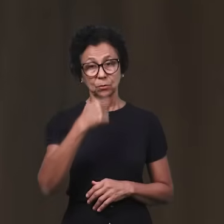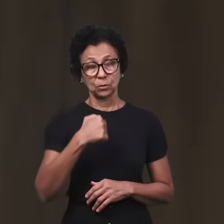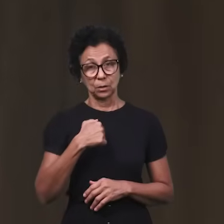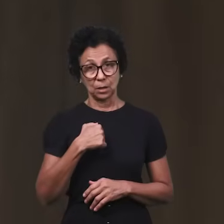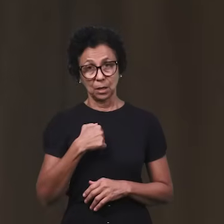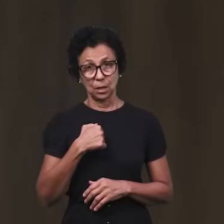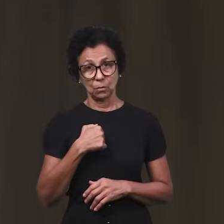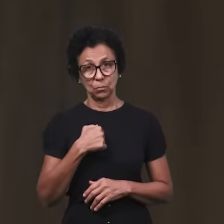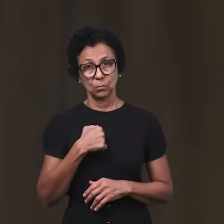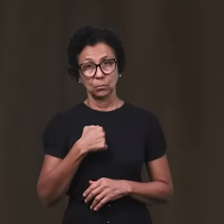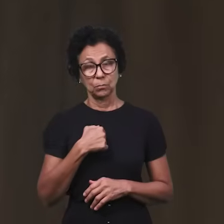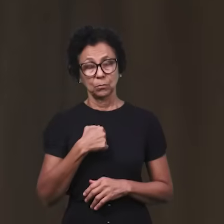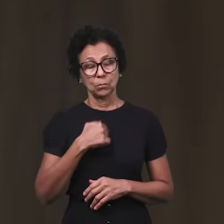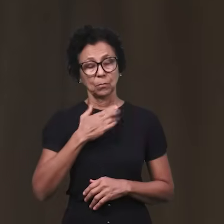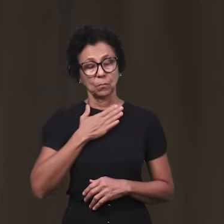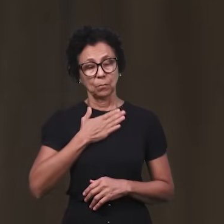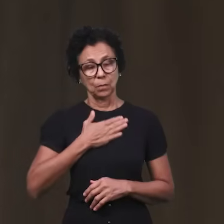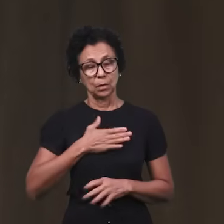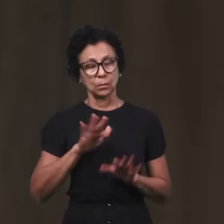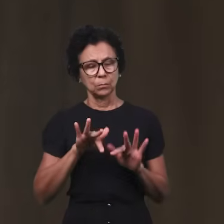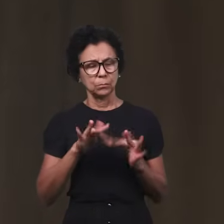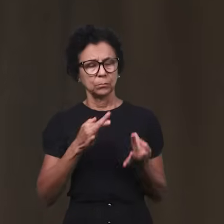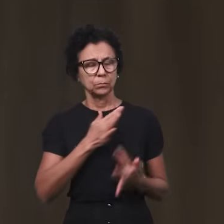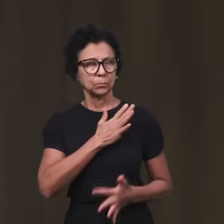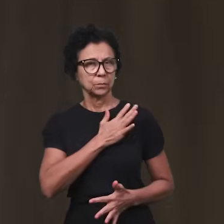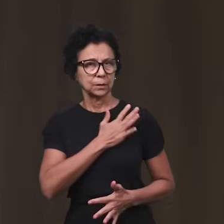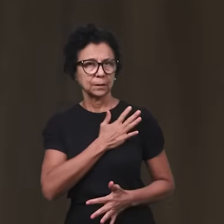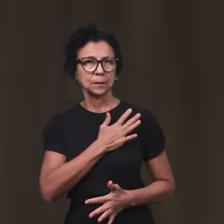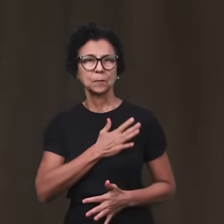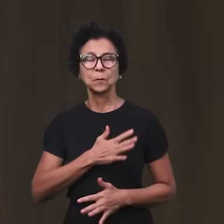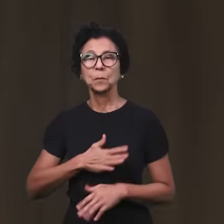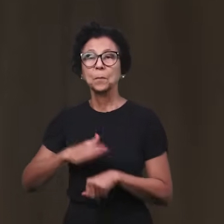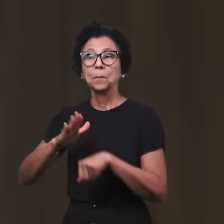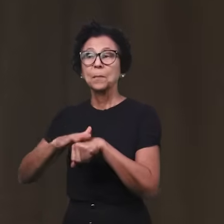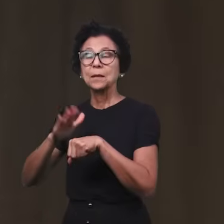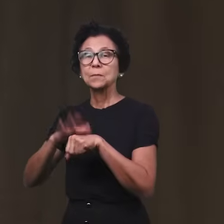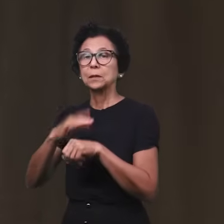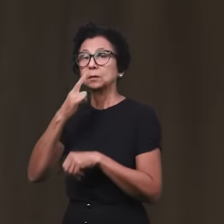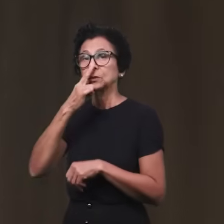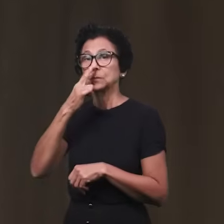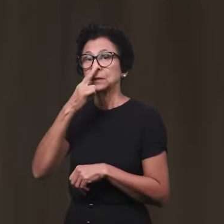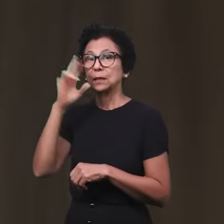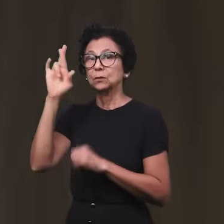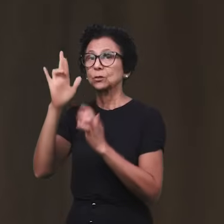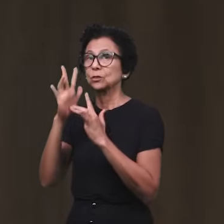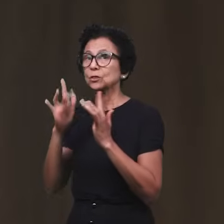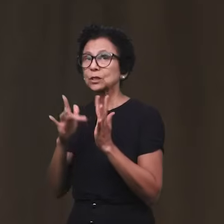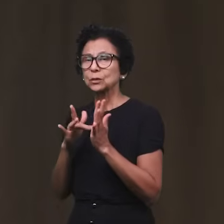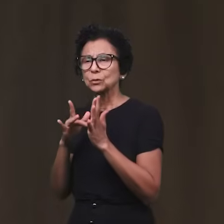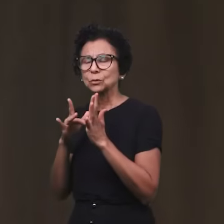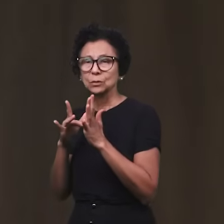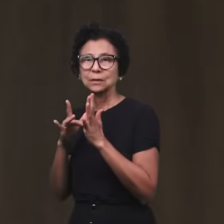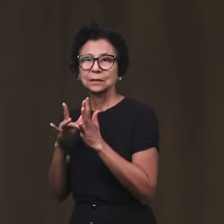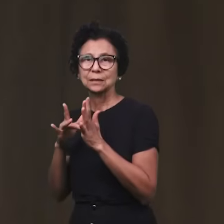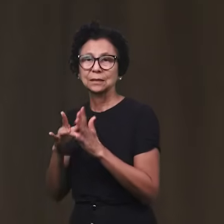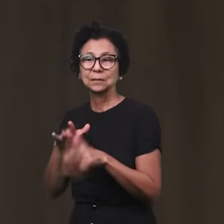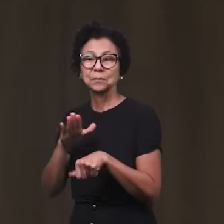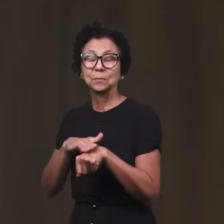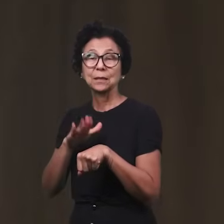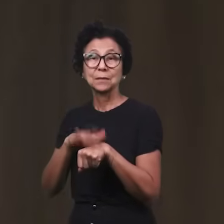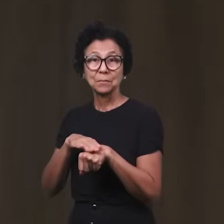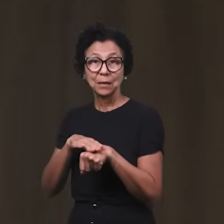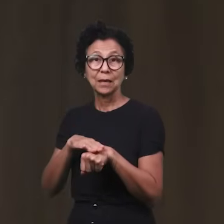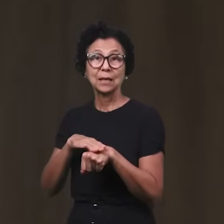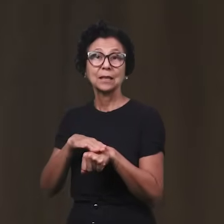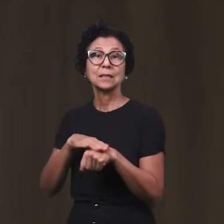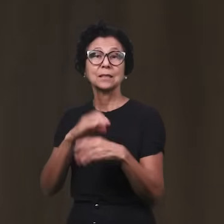e humilde de coração. Então, quanto mais perto de Jesus você estiver, quanto mais próximo do Senhor, quanto mais intimidade,